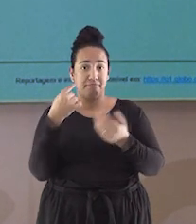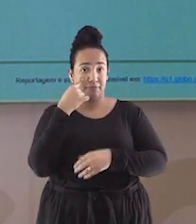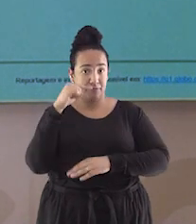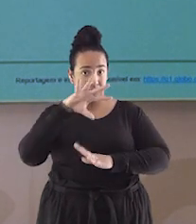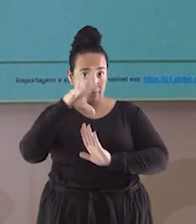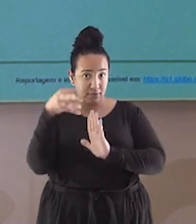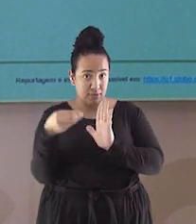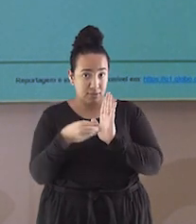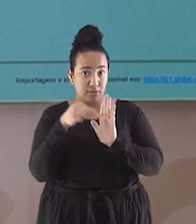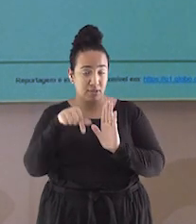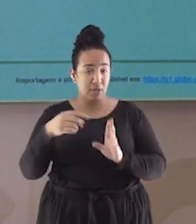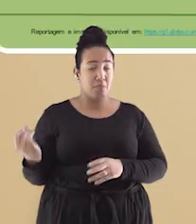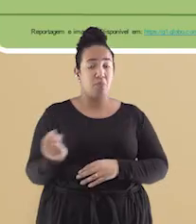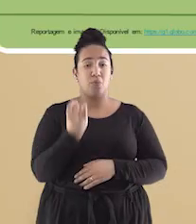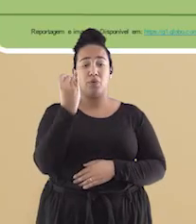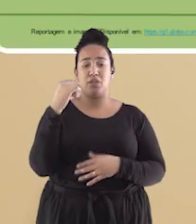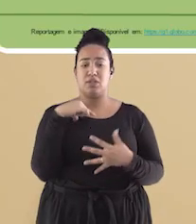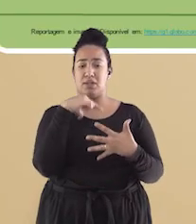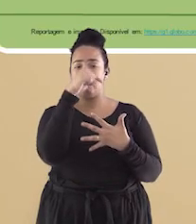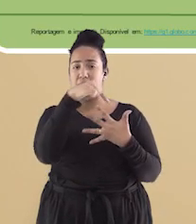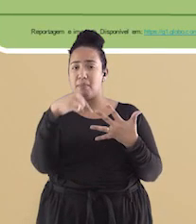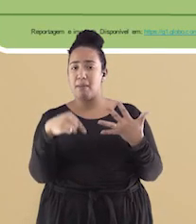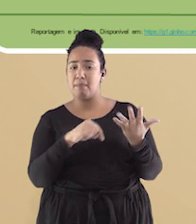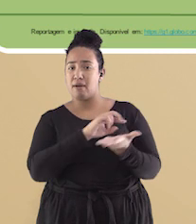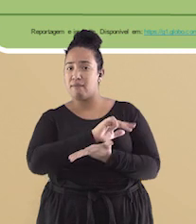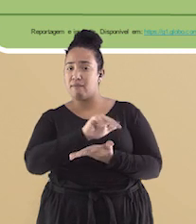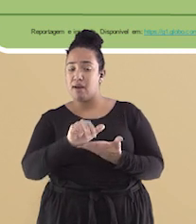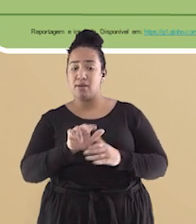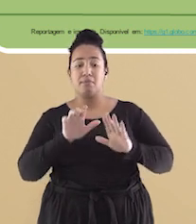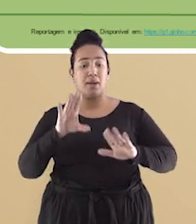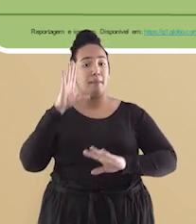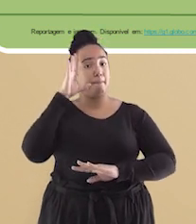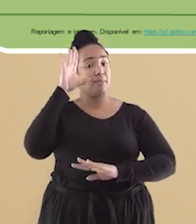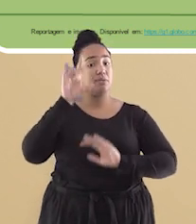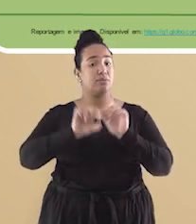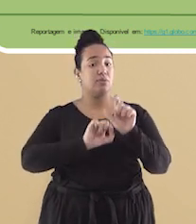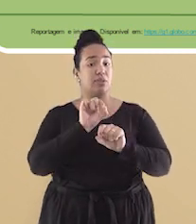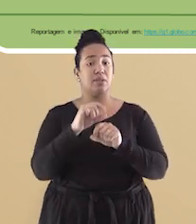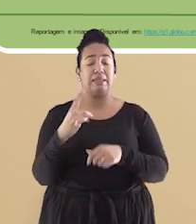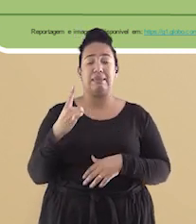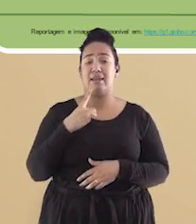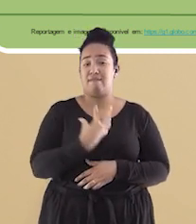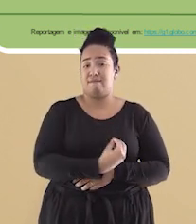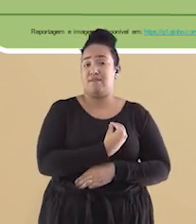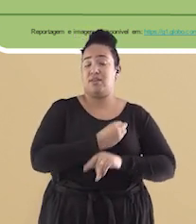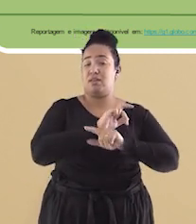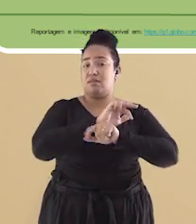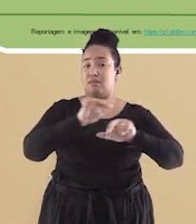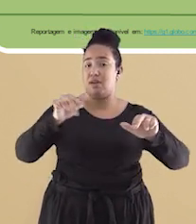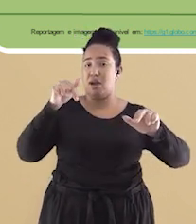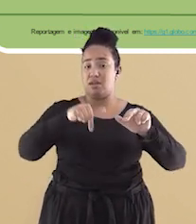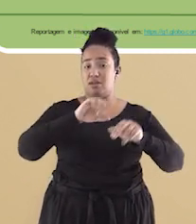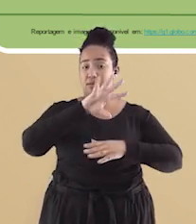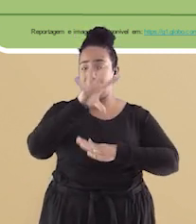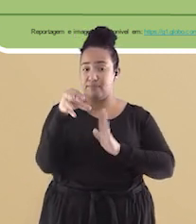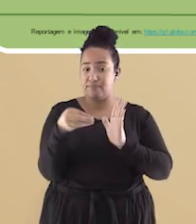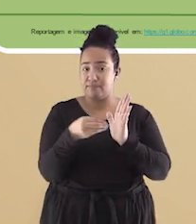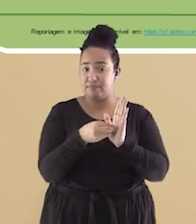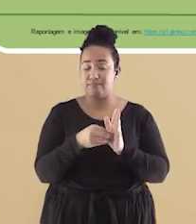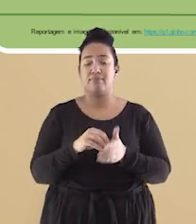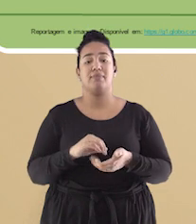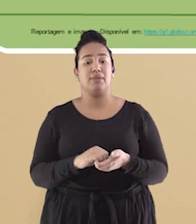por diversas razões. E a principal delas é que há muitas vidas envolvidas na existência dela, inclusive